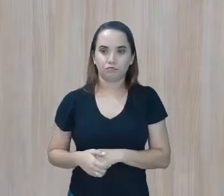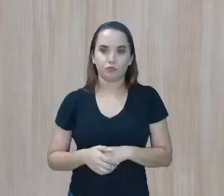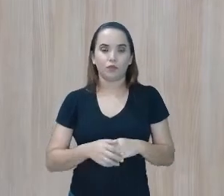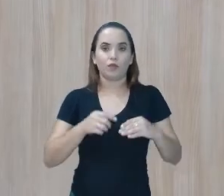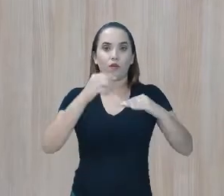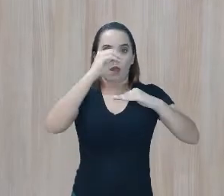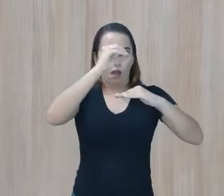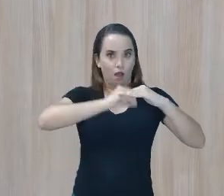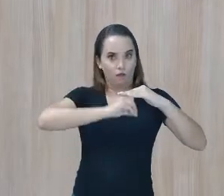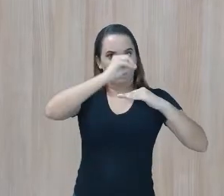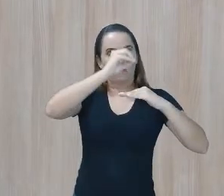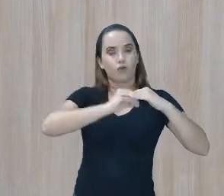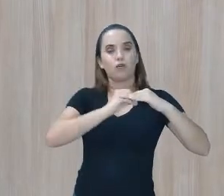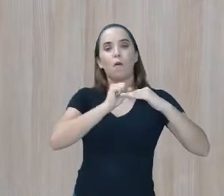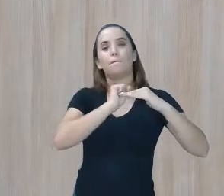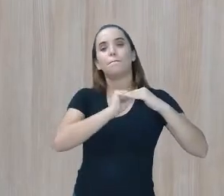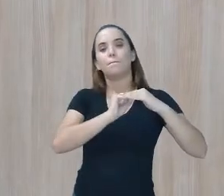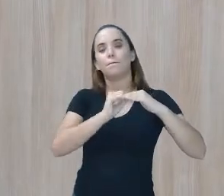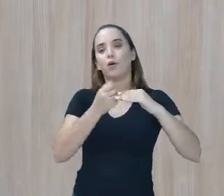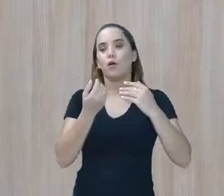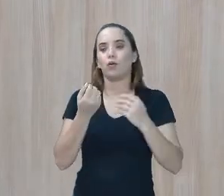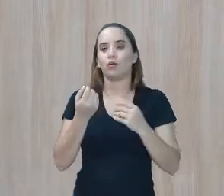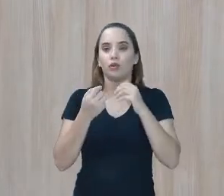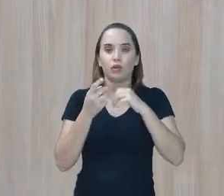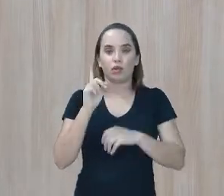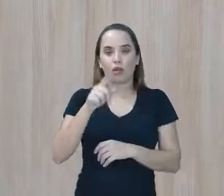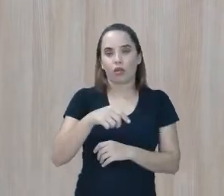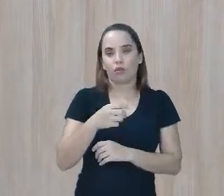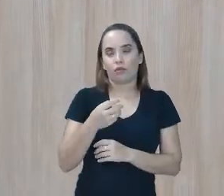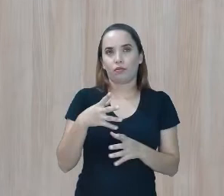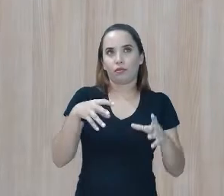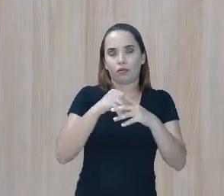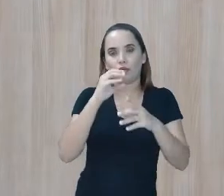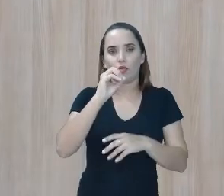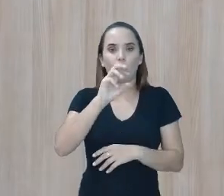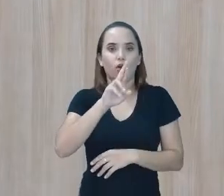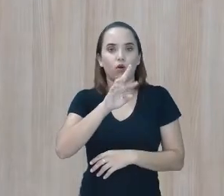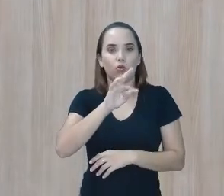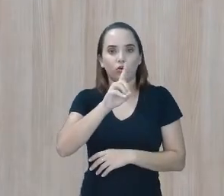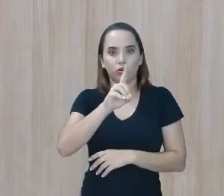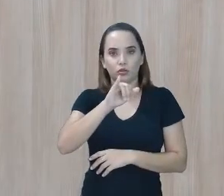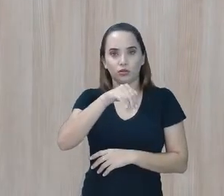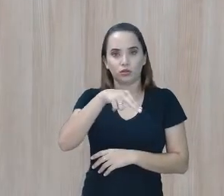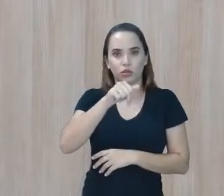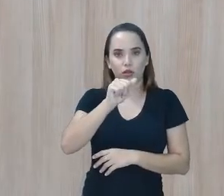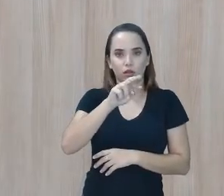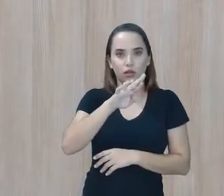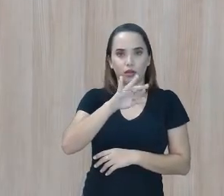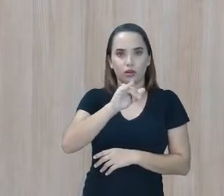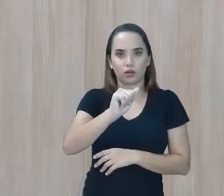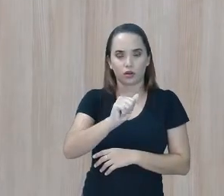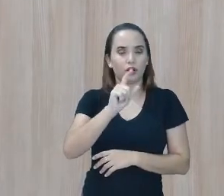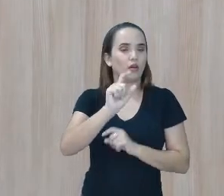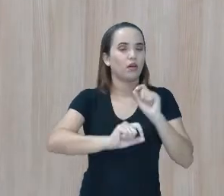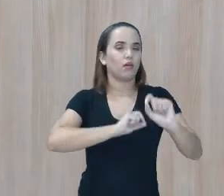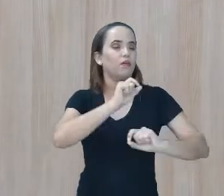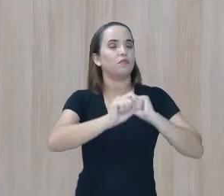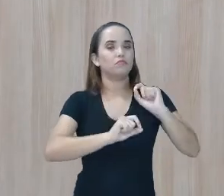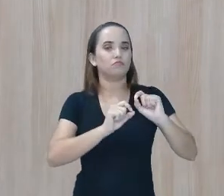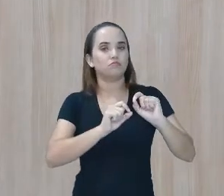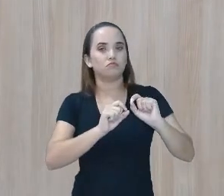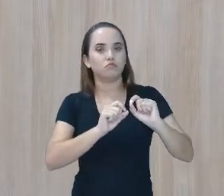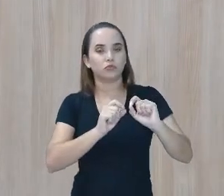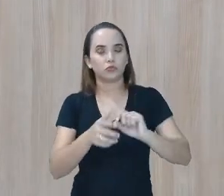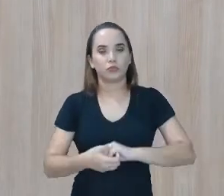representada e ela pode ser descrita como o que a gente chama de uma fração ordinária. Como eu falei na aula anterior, uma fração ordinária,